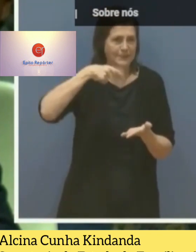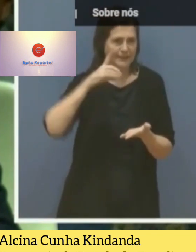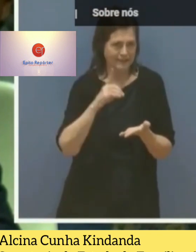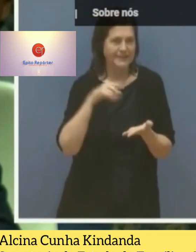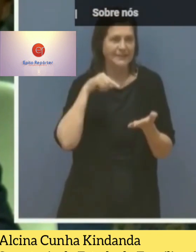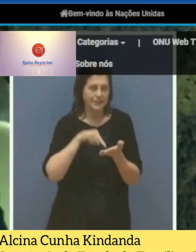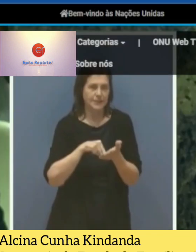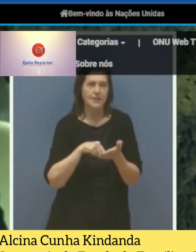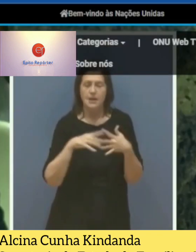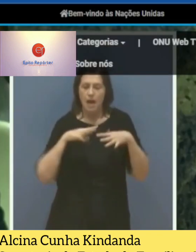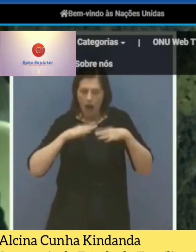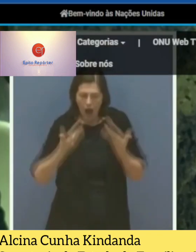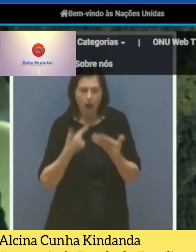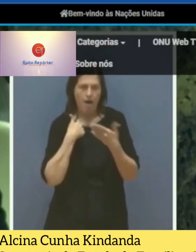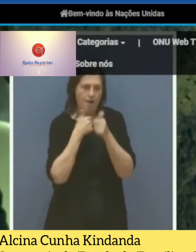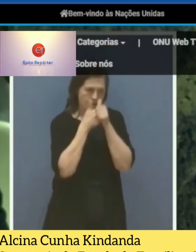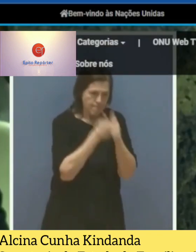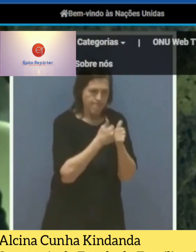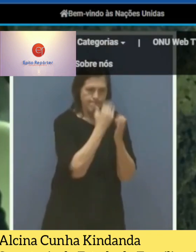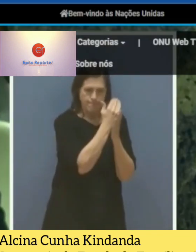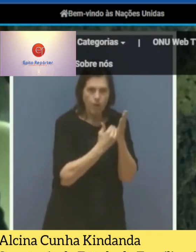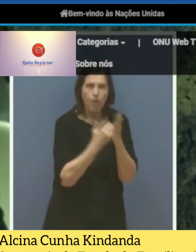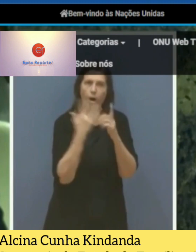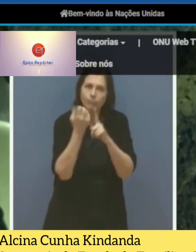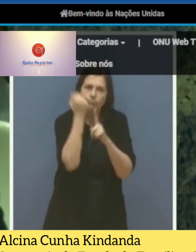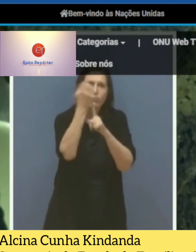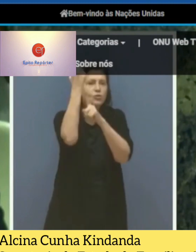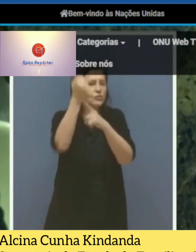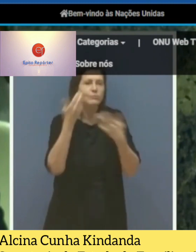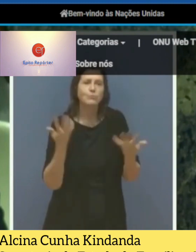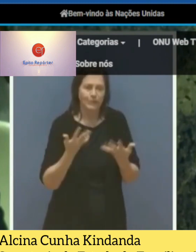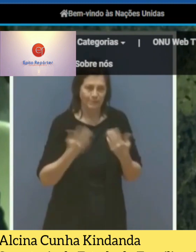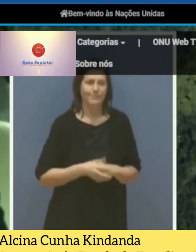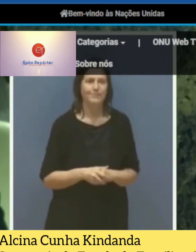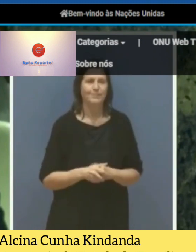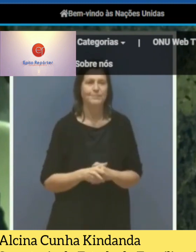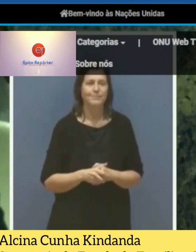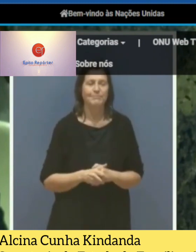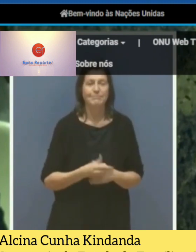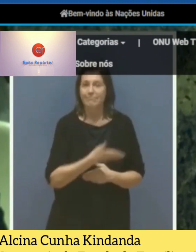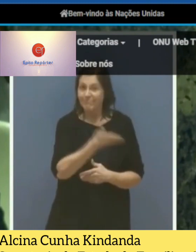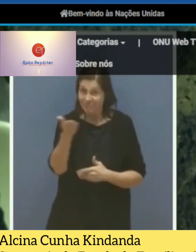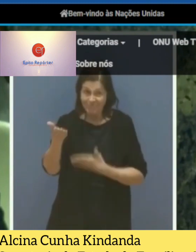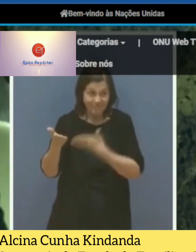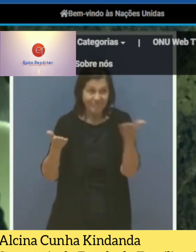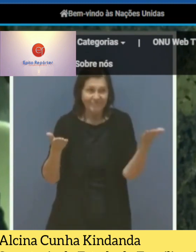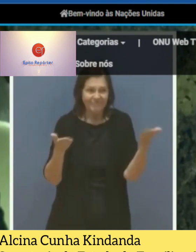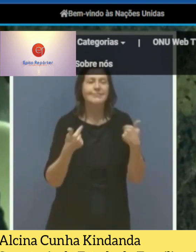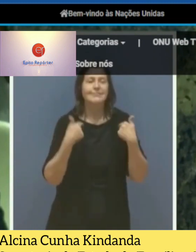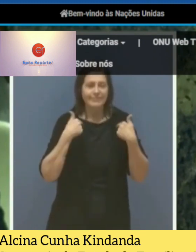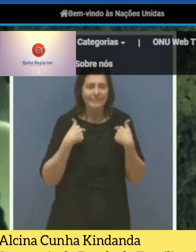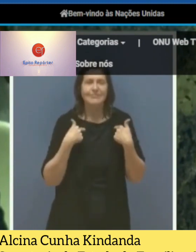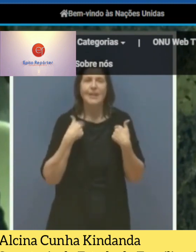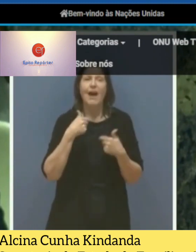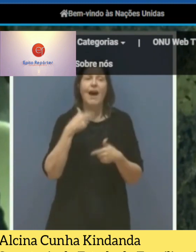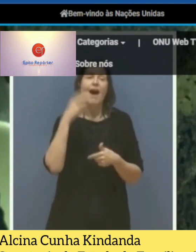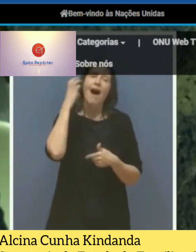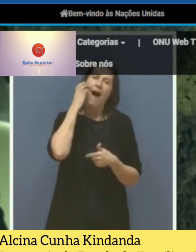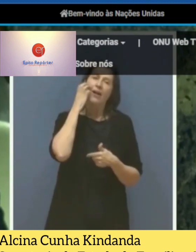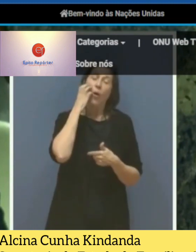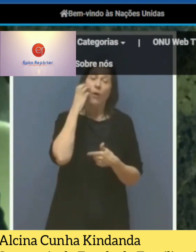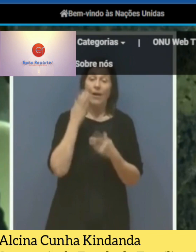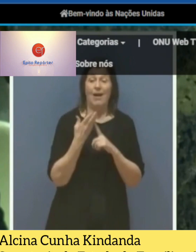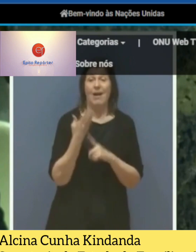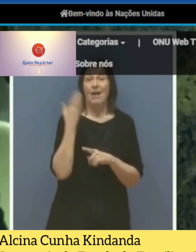dela senhora Presidente minhas senhoras e meus senhores Angola celebrou no dia 11 de novembro de